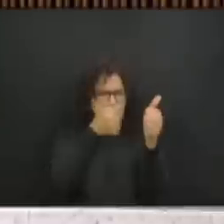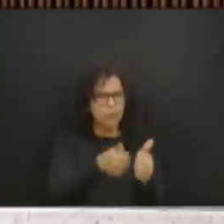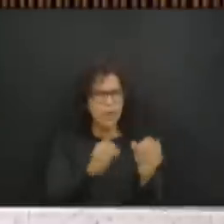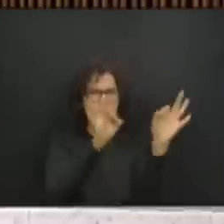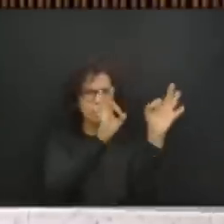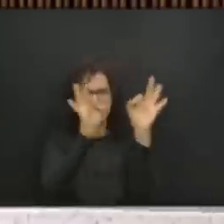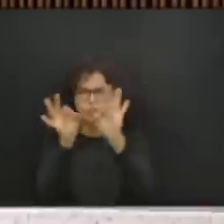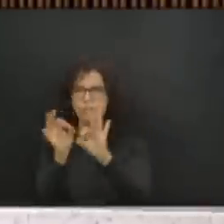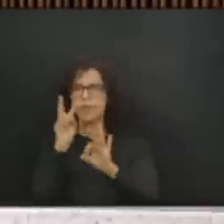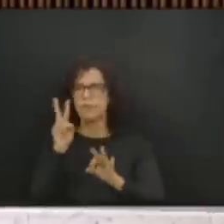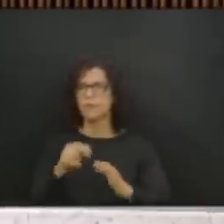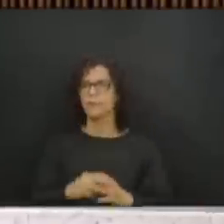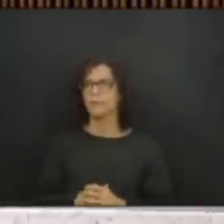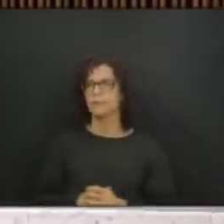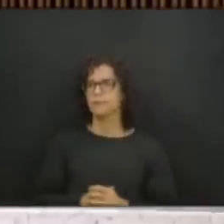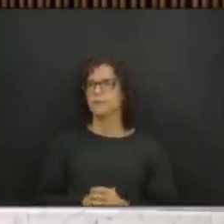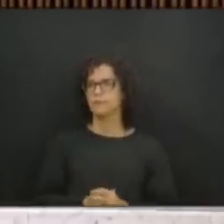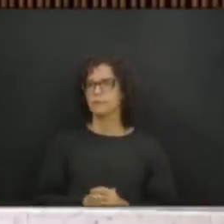o